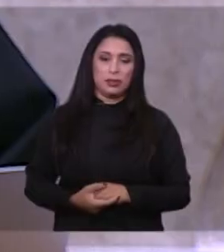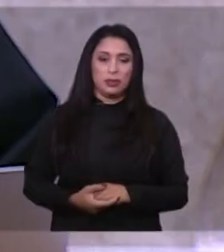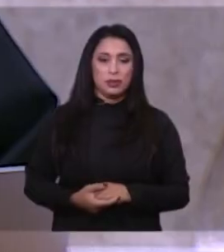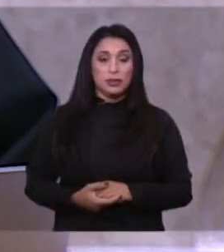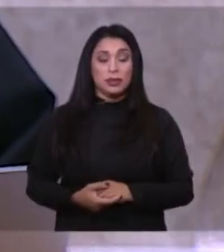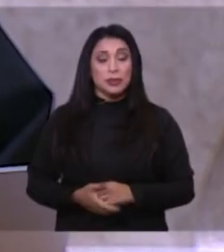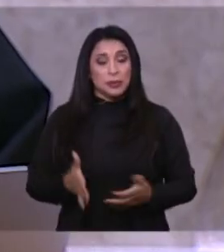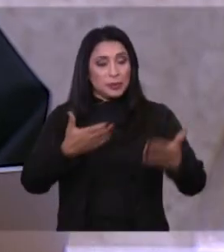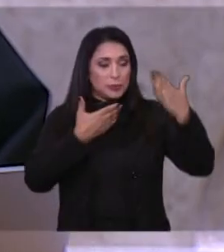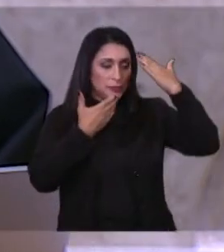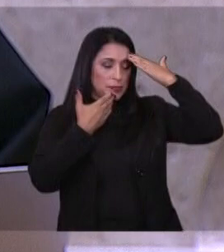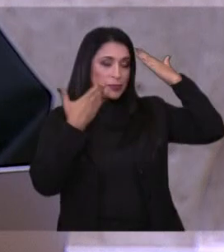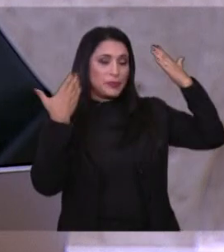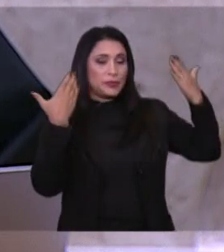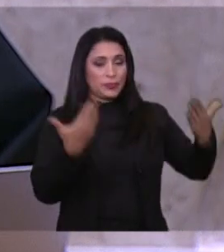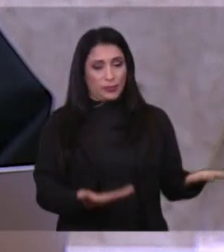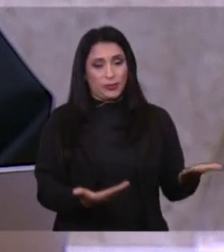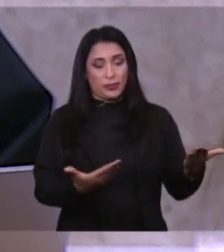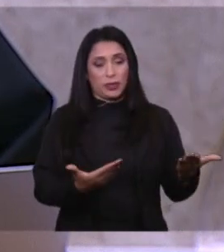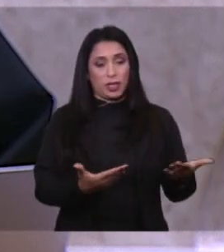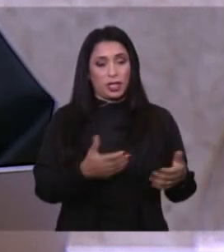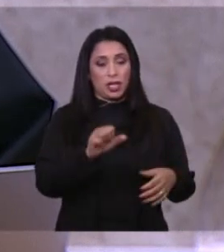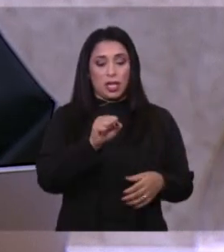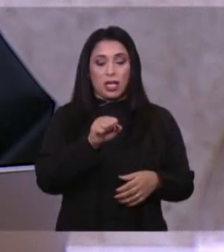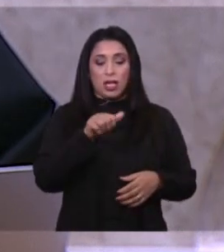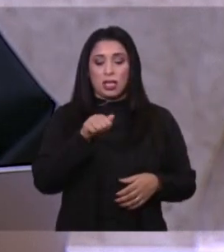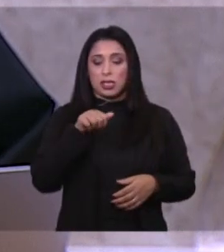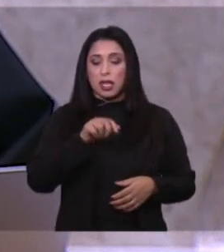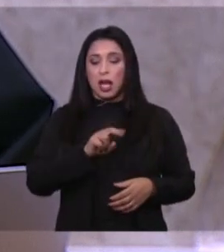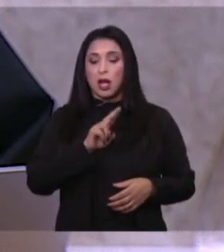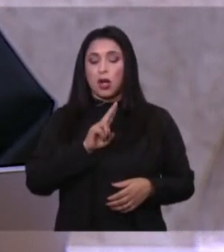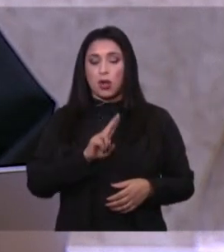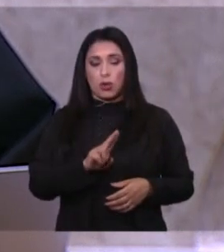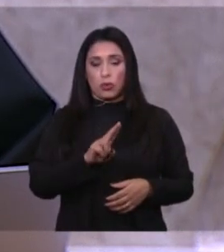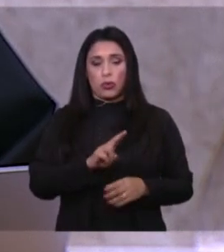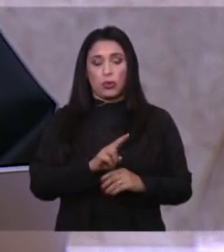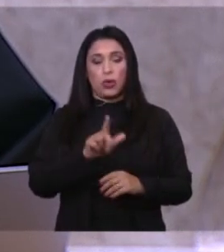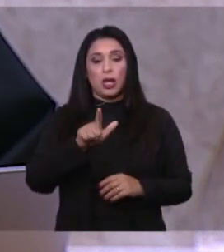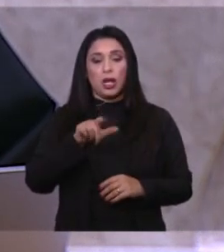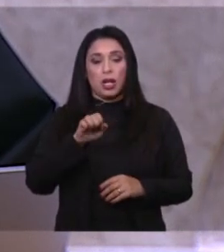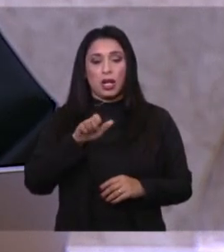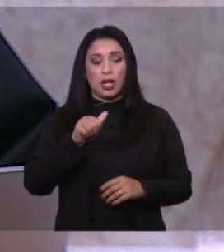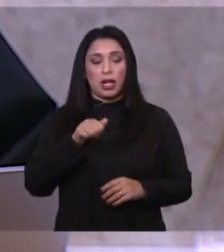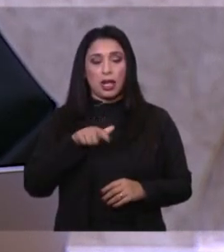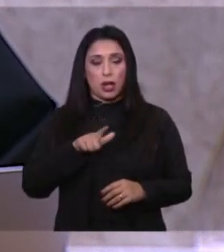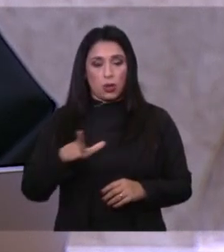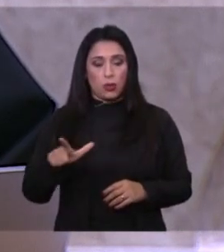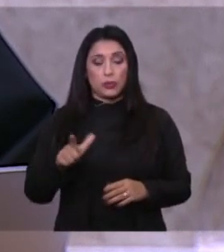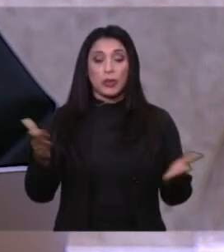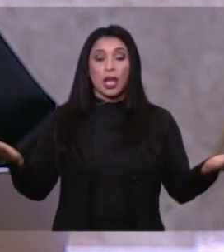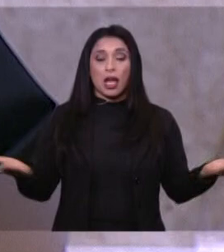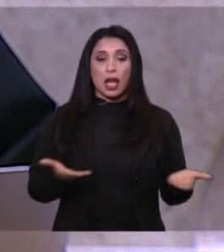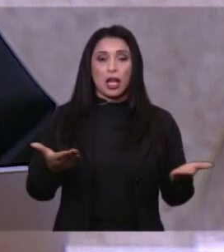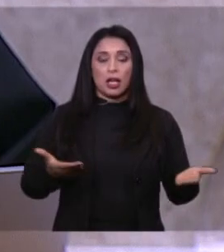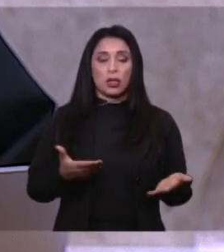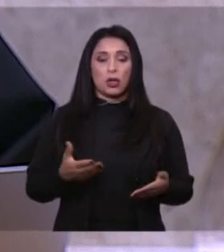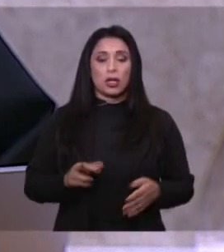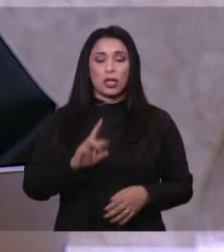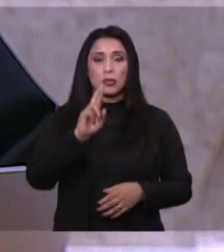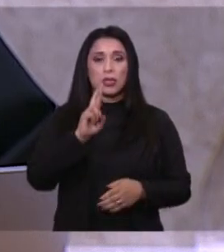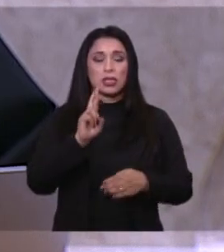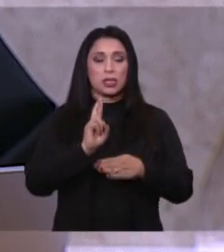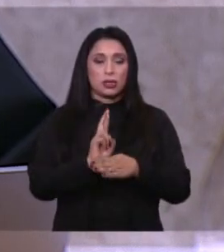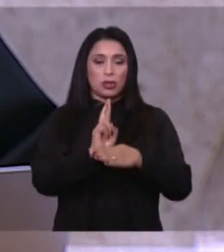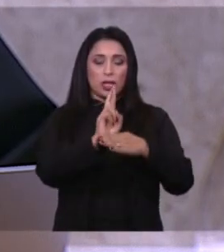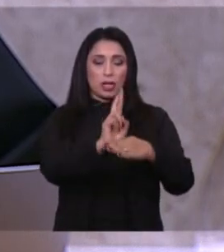Muito obrigado, doutor Saul Tourinho Leal. Falará agora, pelo requerente, governador